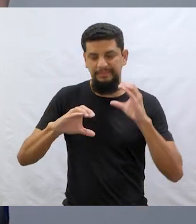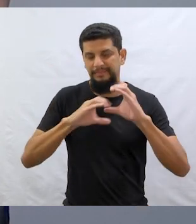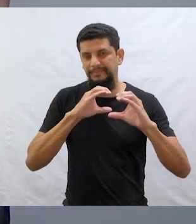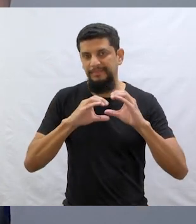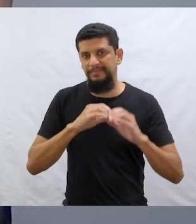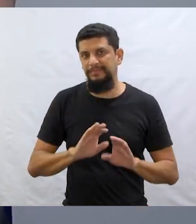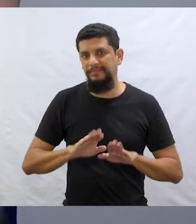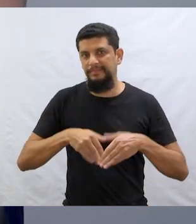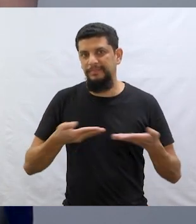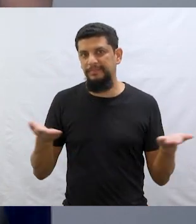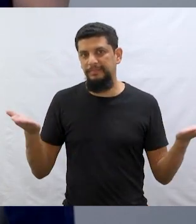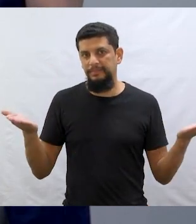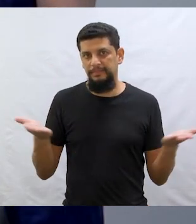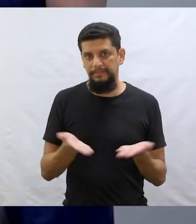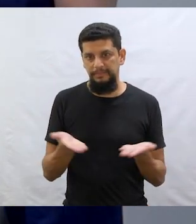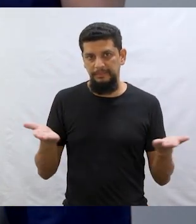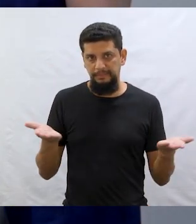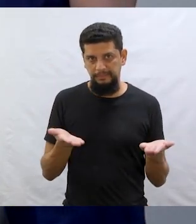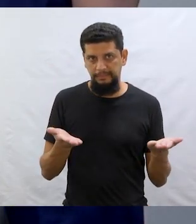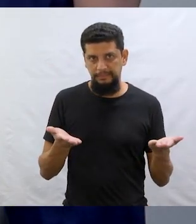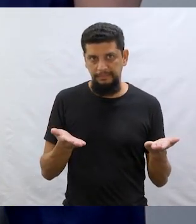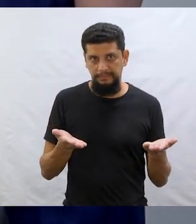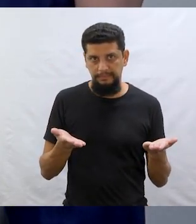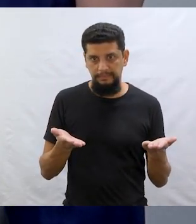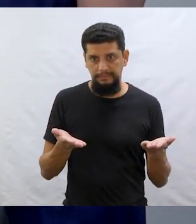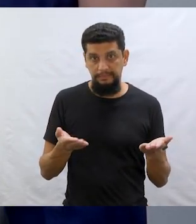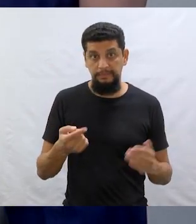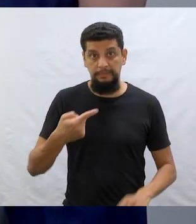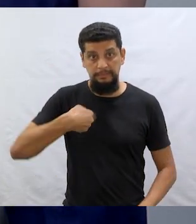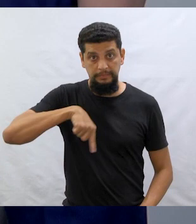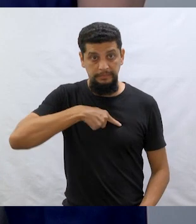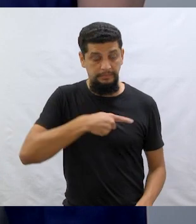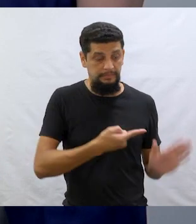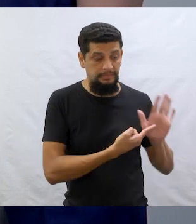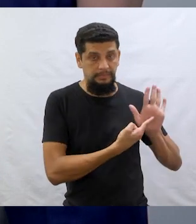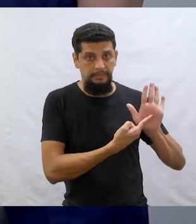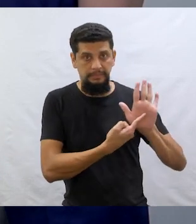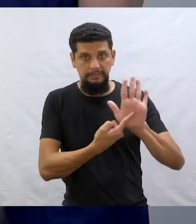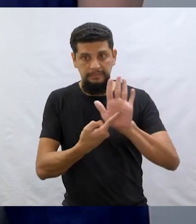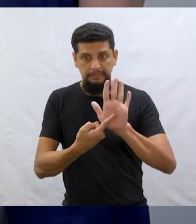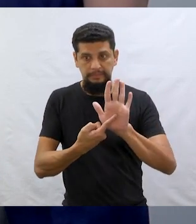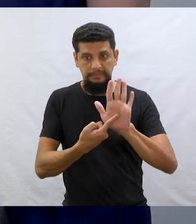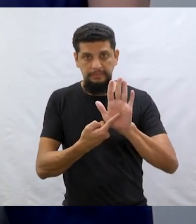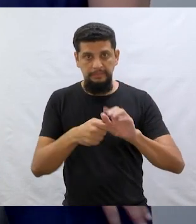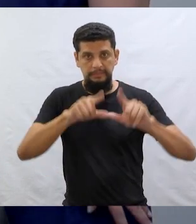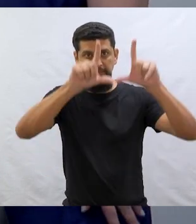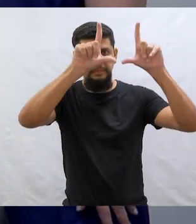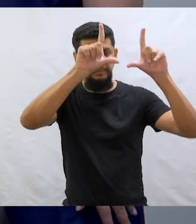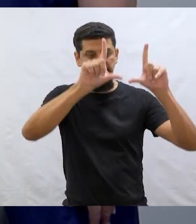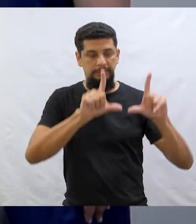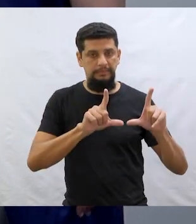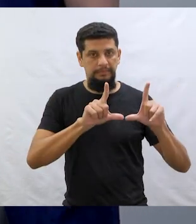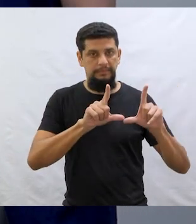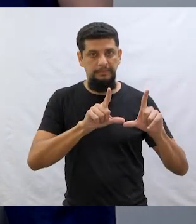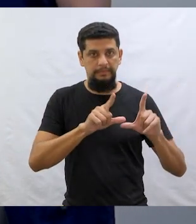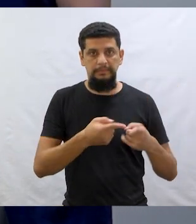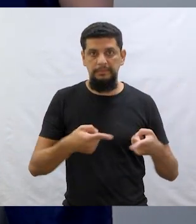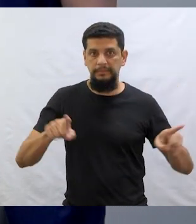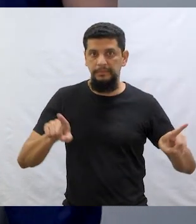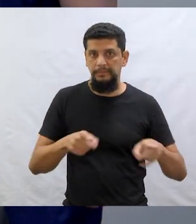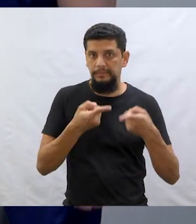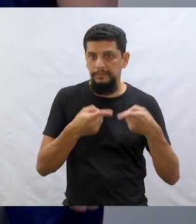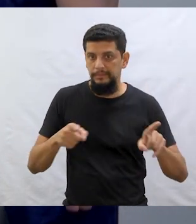cantar. Então, agora, nós vamos apresentar para vocês, na tela, a letra